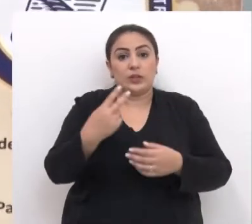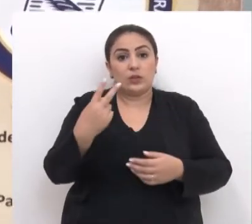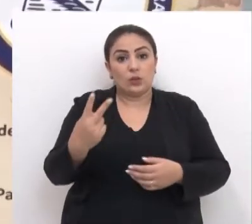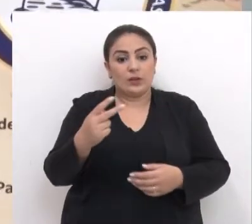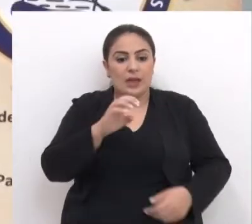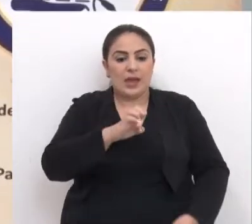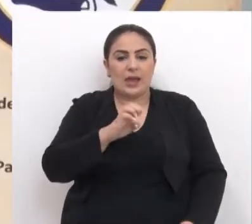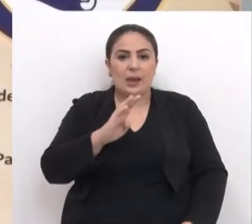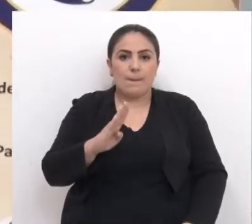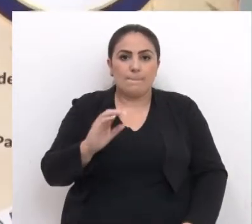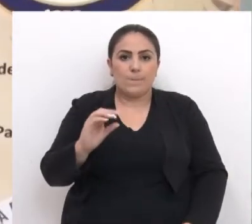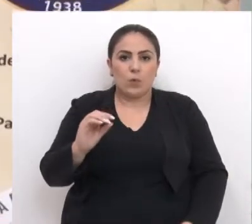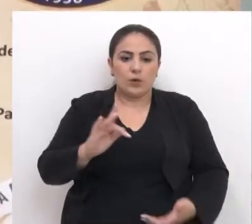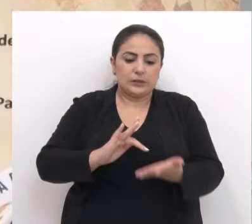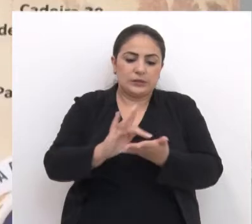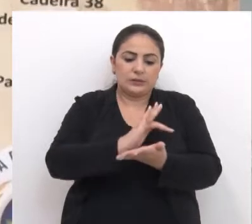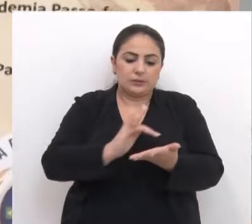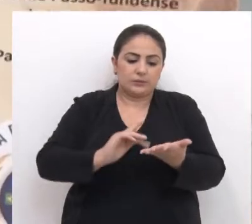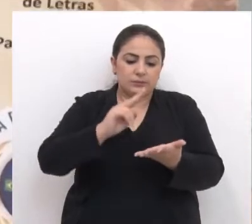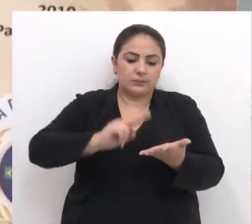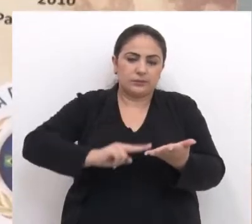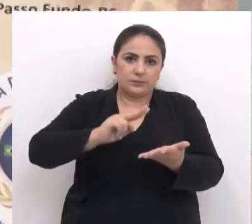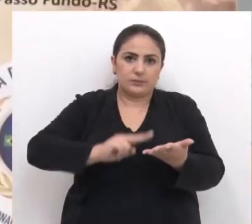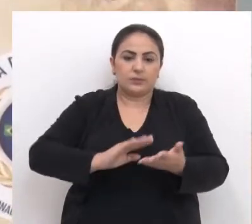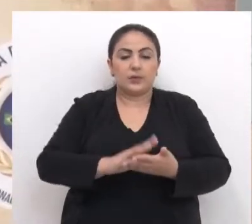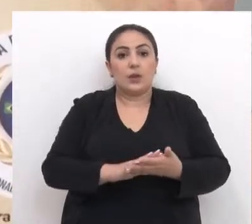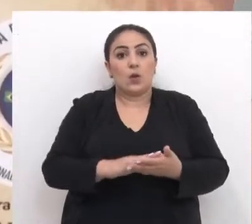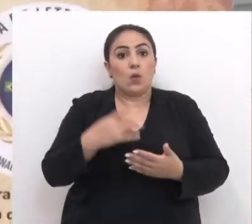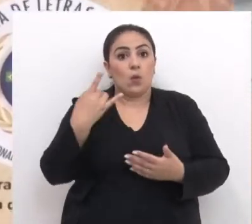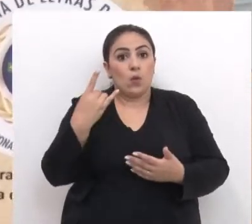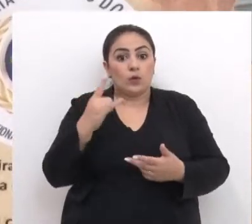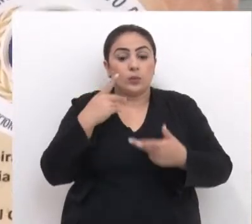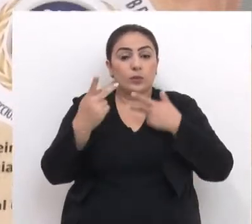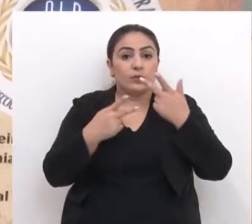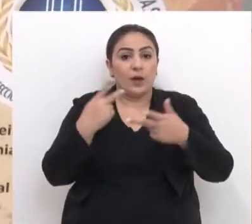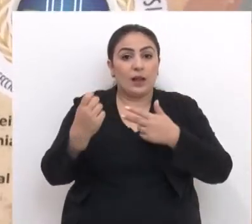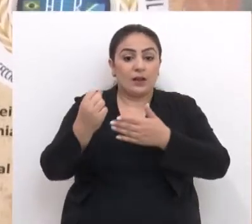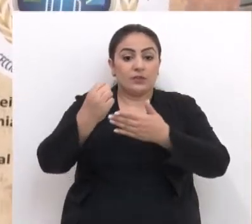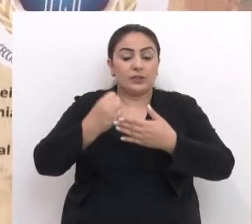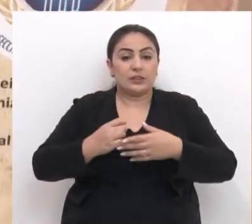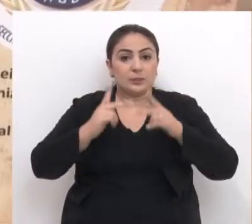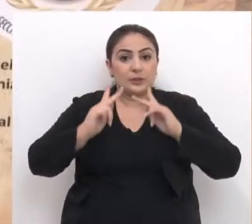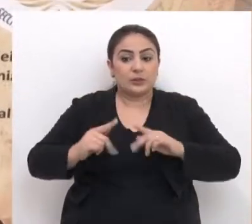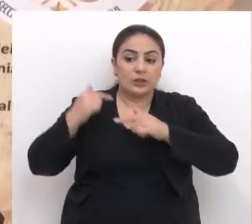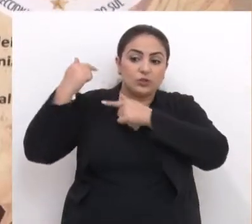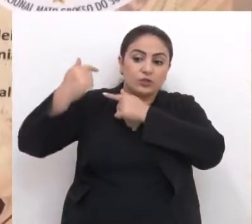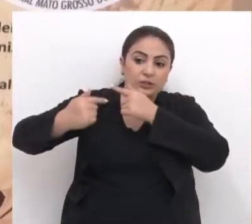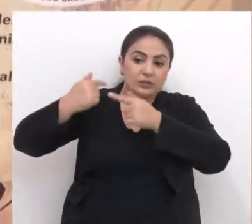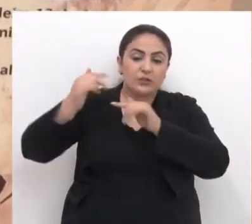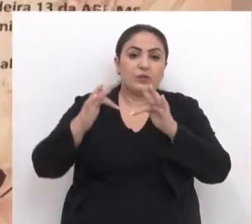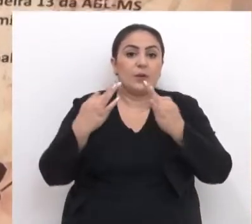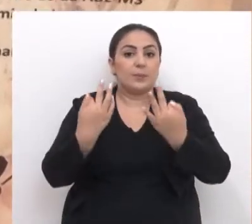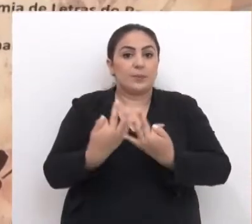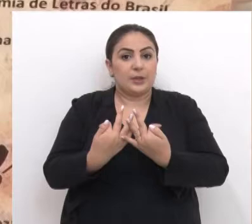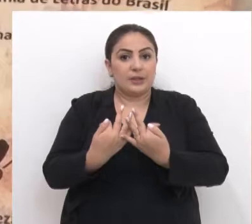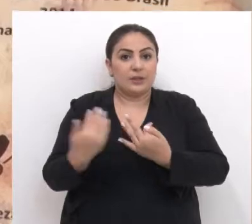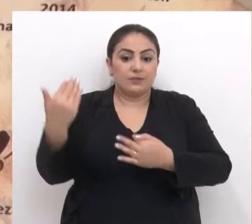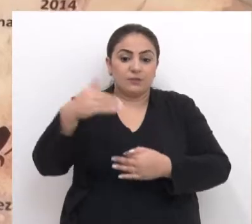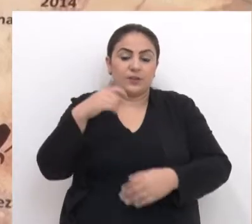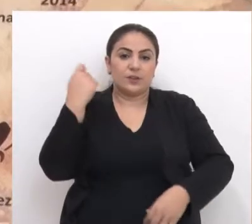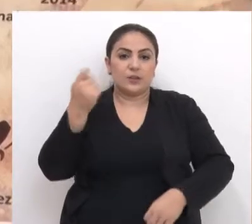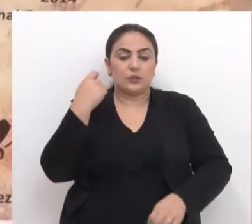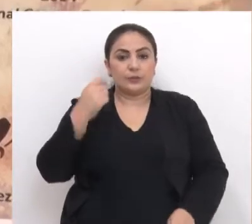último, lançado em 2016, narra a vinda de seus ancestrais ao Rio Grande do Sul. Se